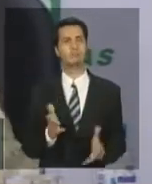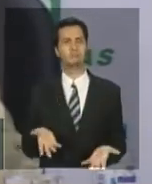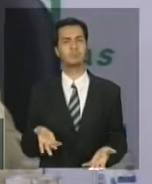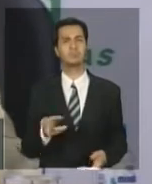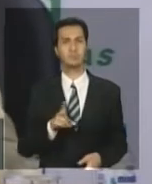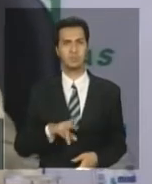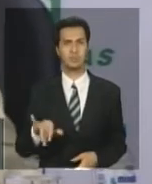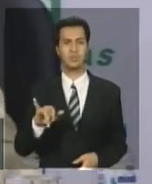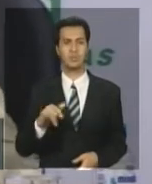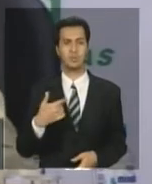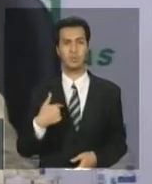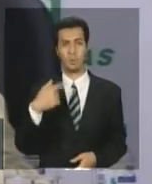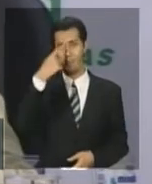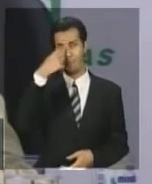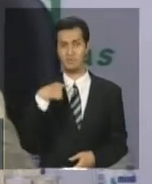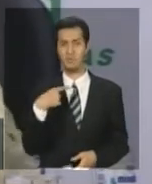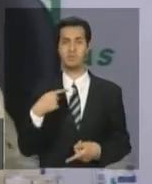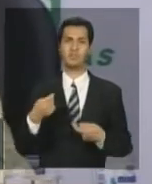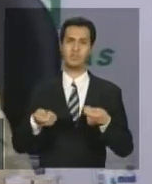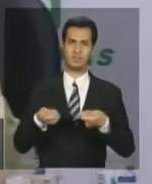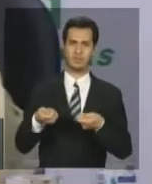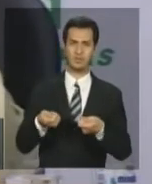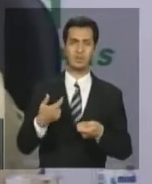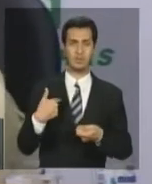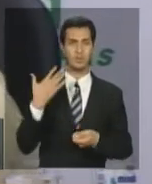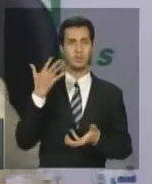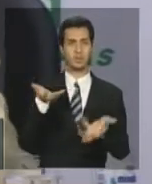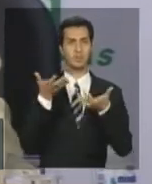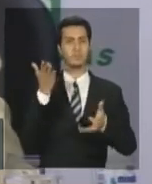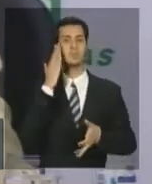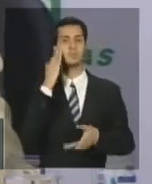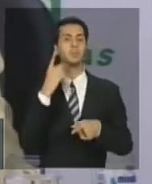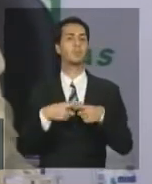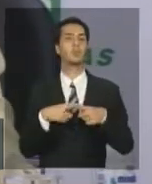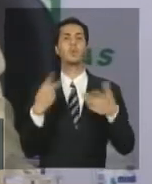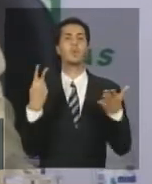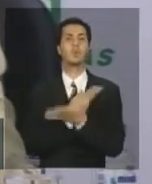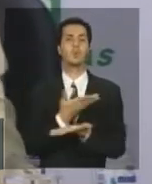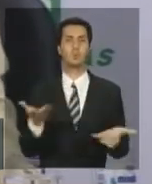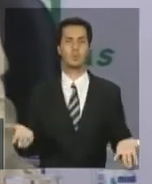entra o meu perfil de gestão. Eu quero saber por quê.